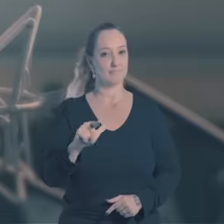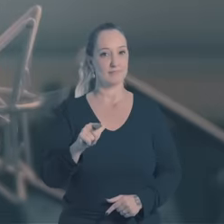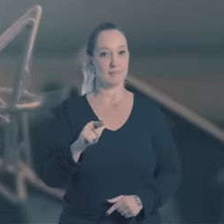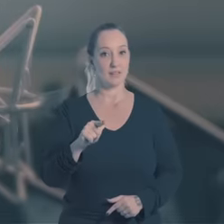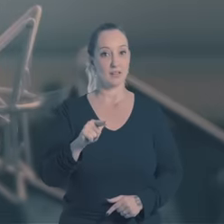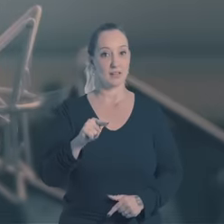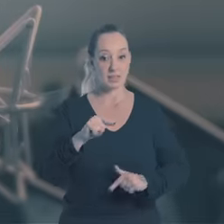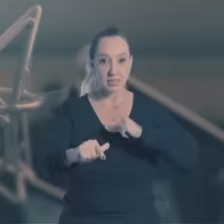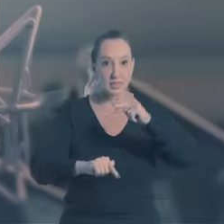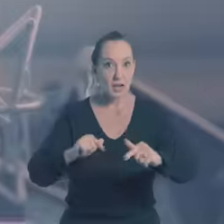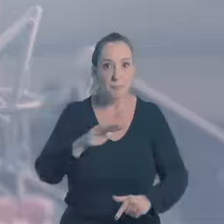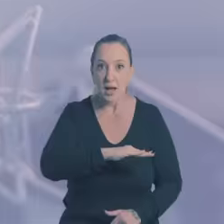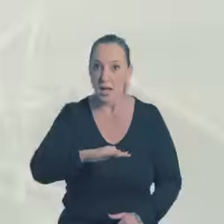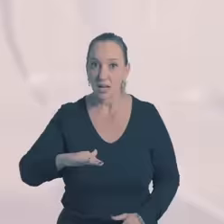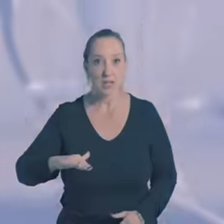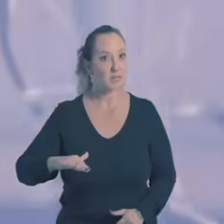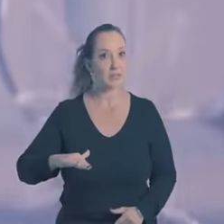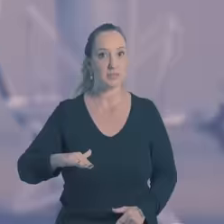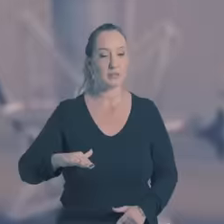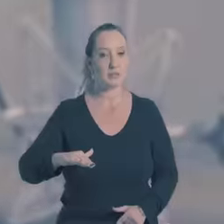Ao trabalho infantil.